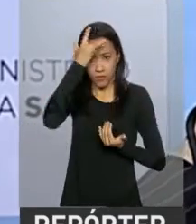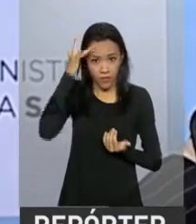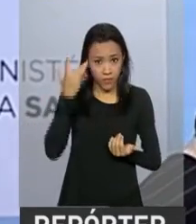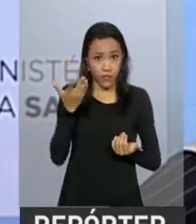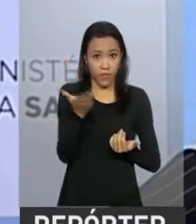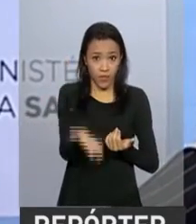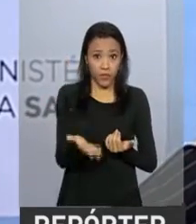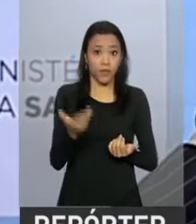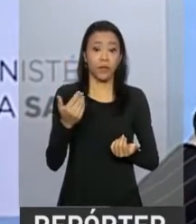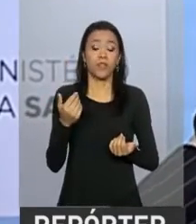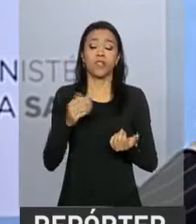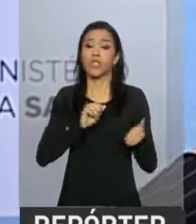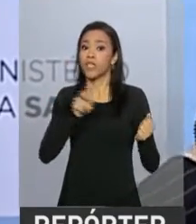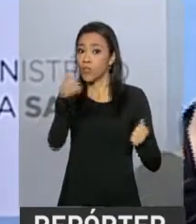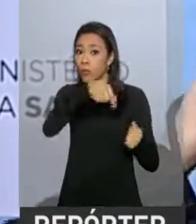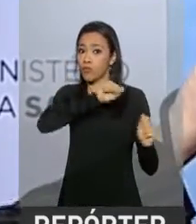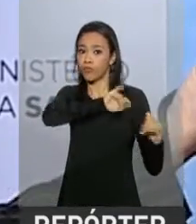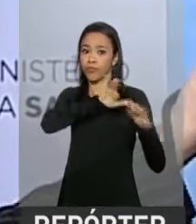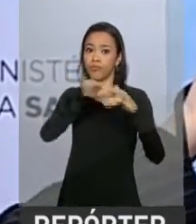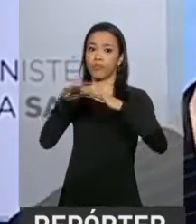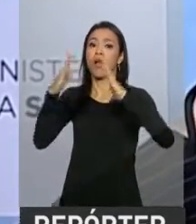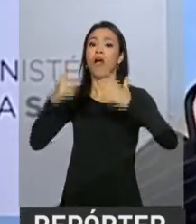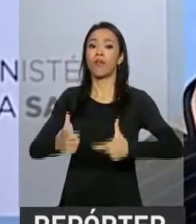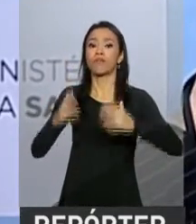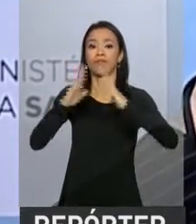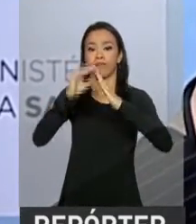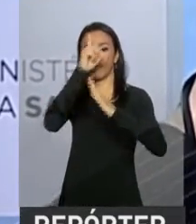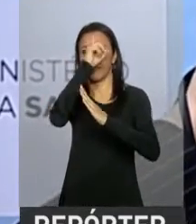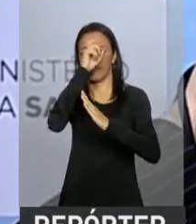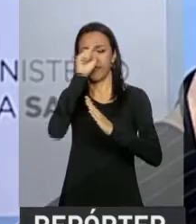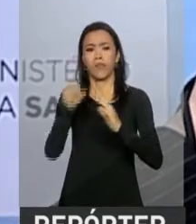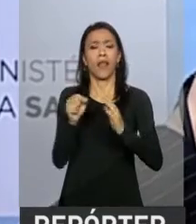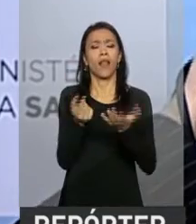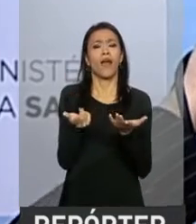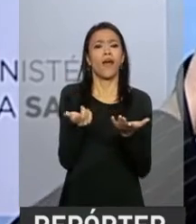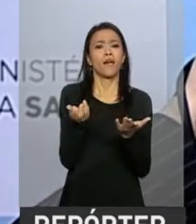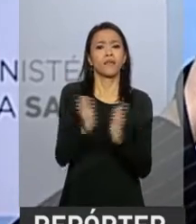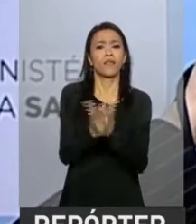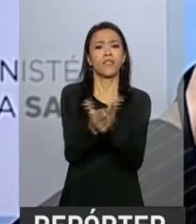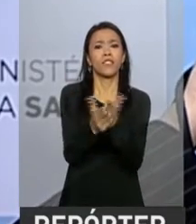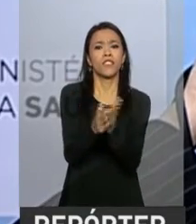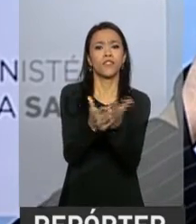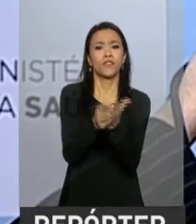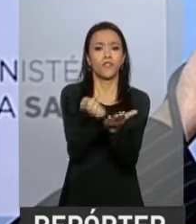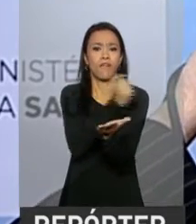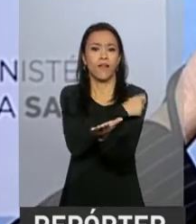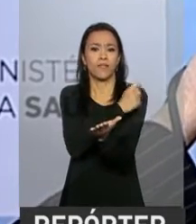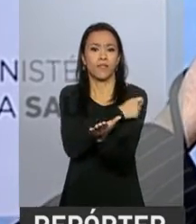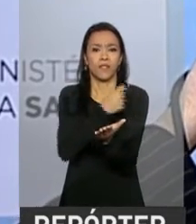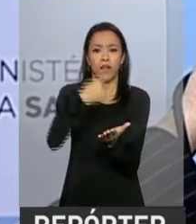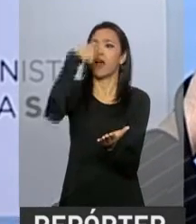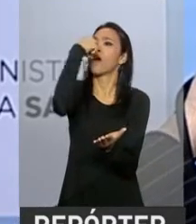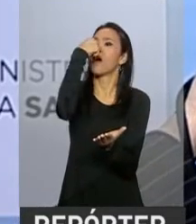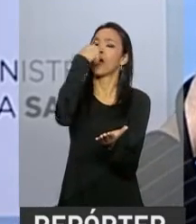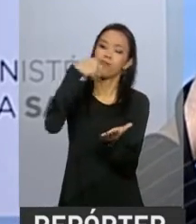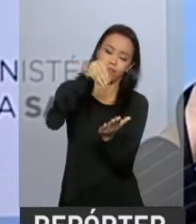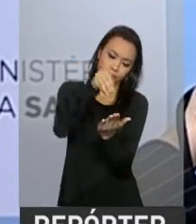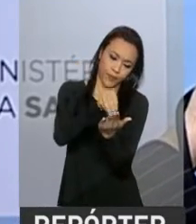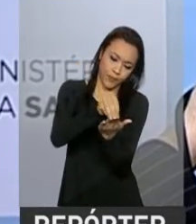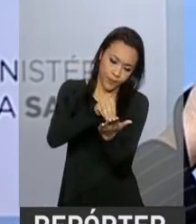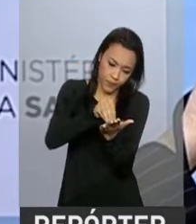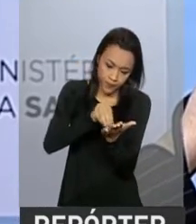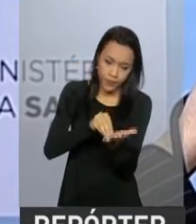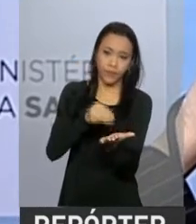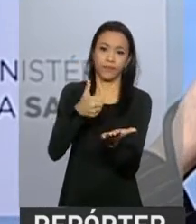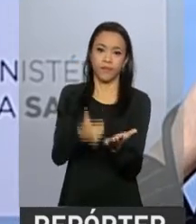vão até os postos de saúde passamos a complementação da caderneta se nós podemos é trazer